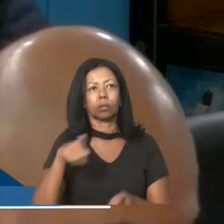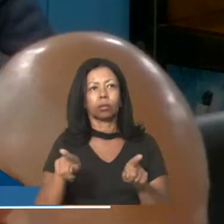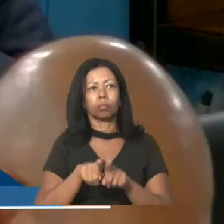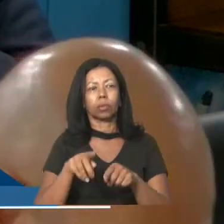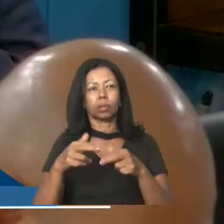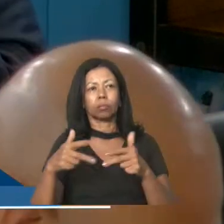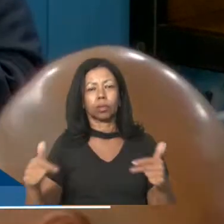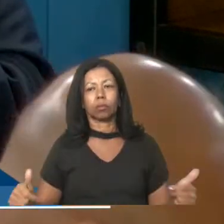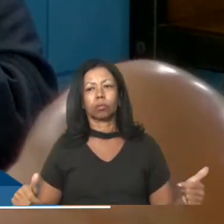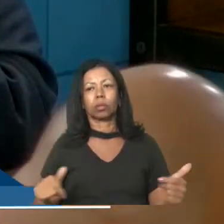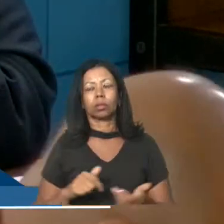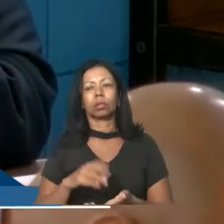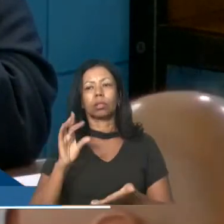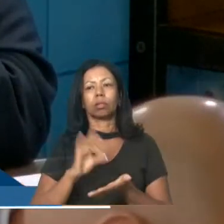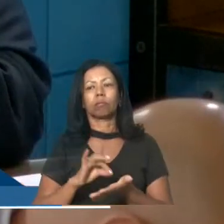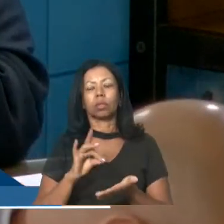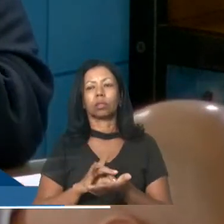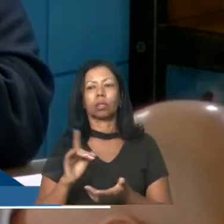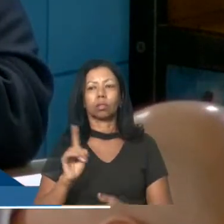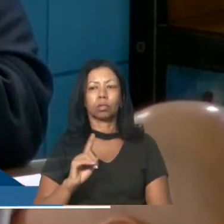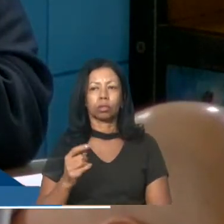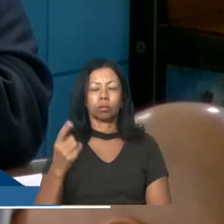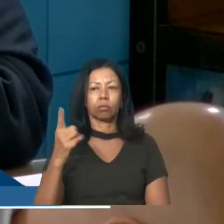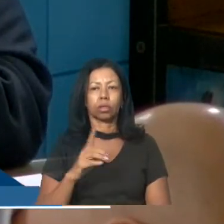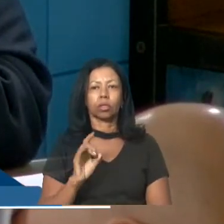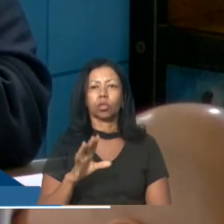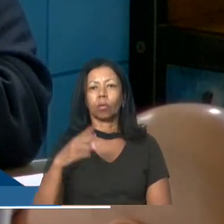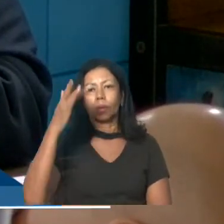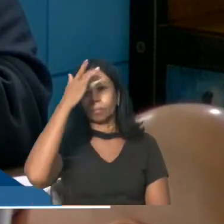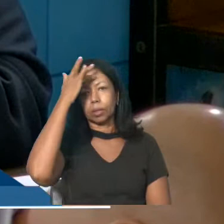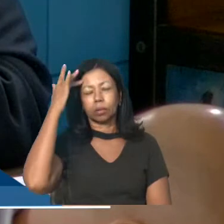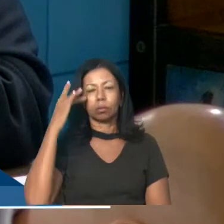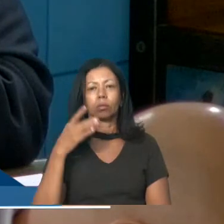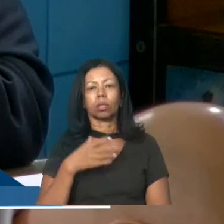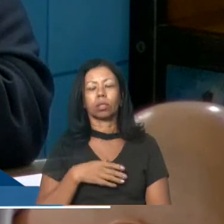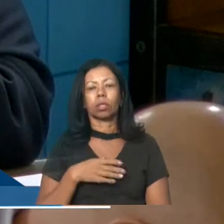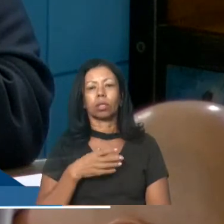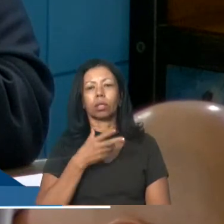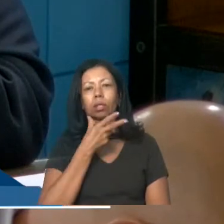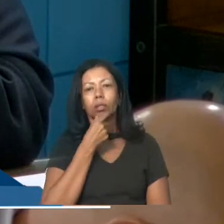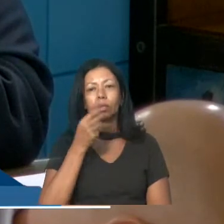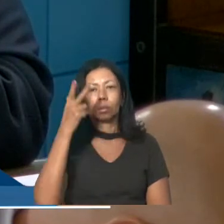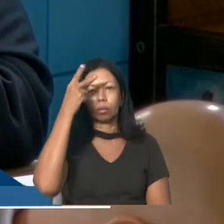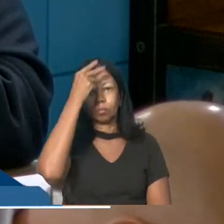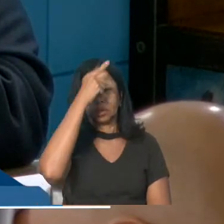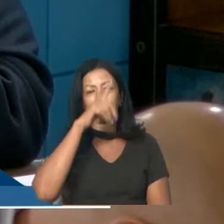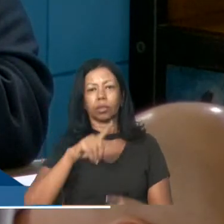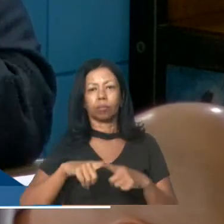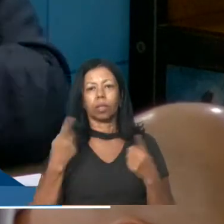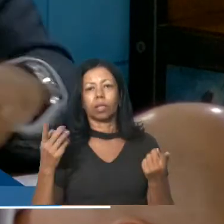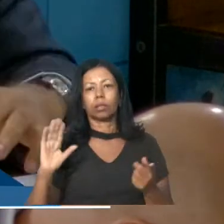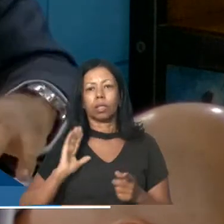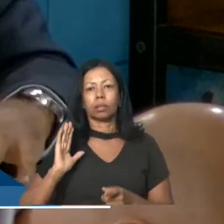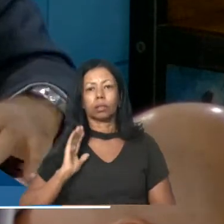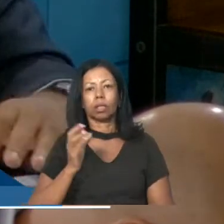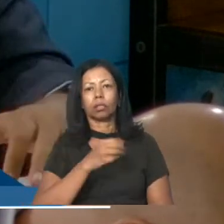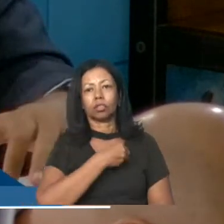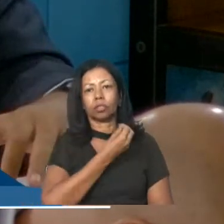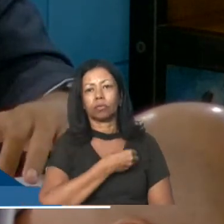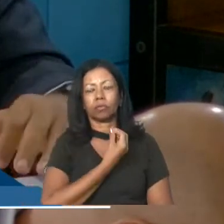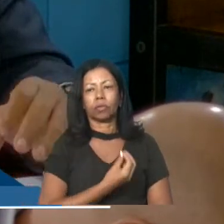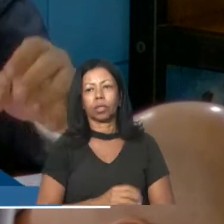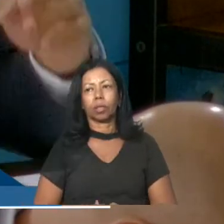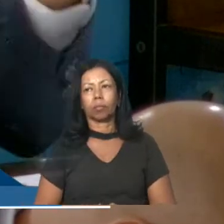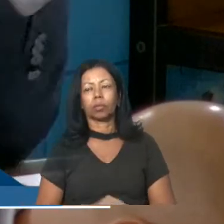coisa que, na verdade, não atinge a pessoa do prefeito Adhemário, né? Atinge a nossa cidade que vivemos, que estamos